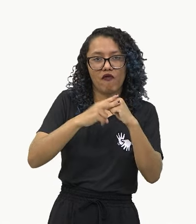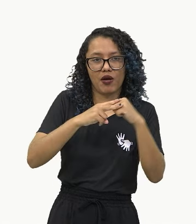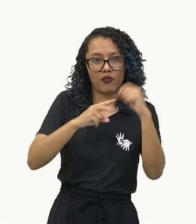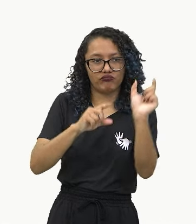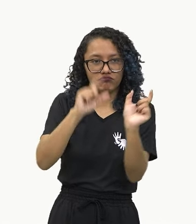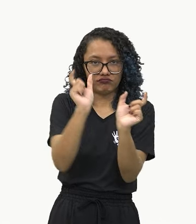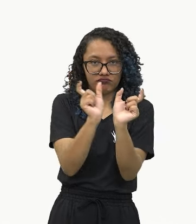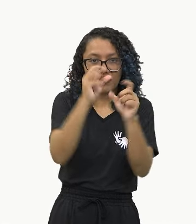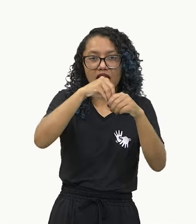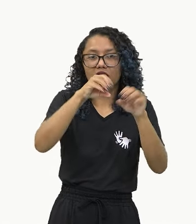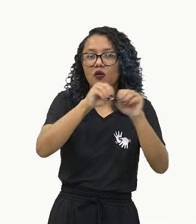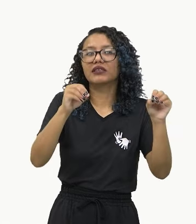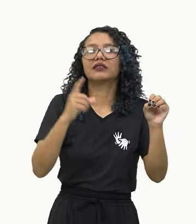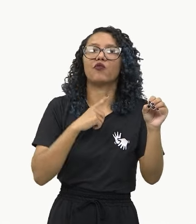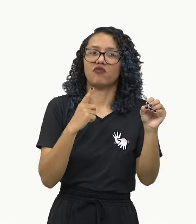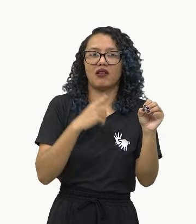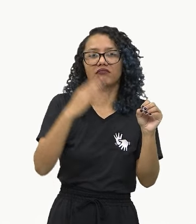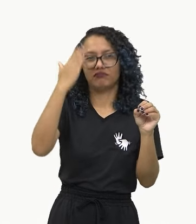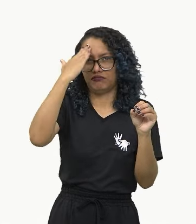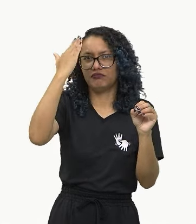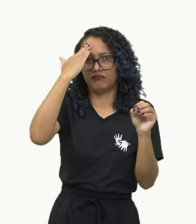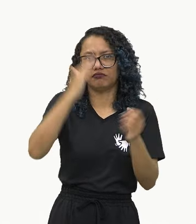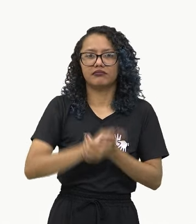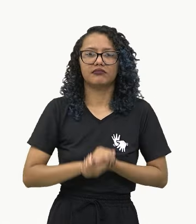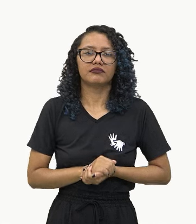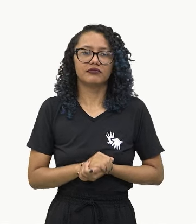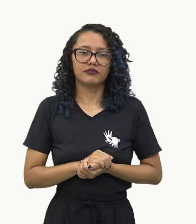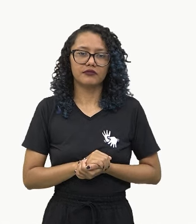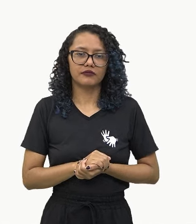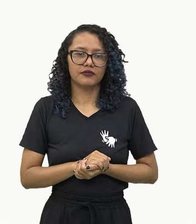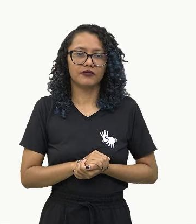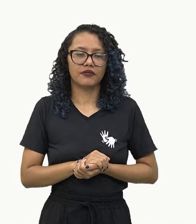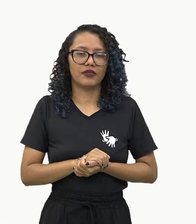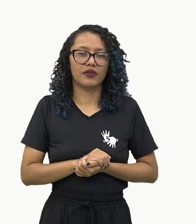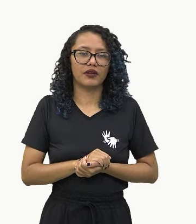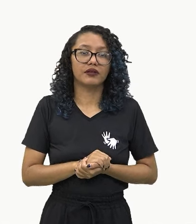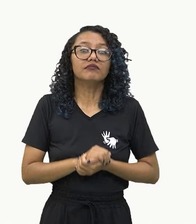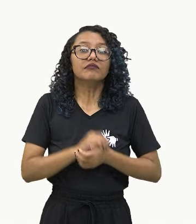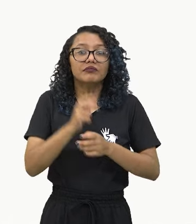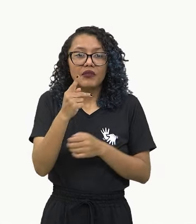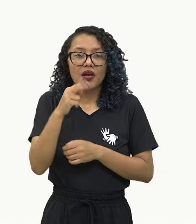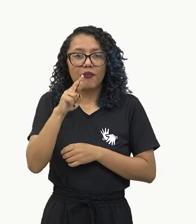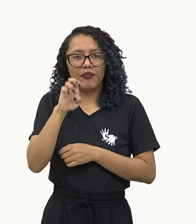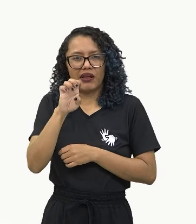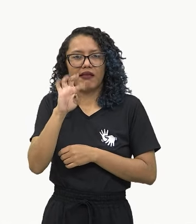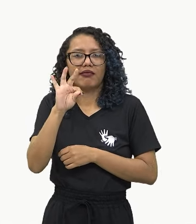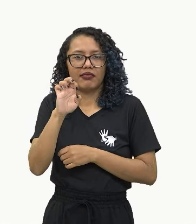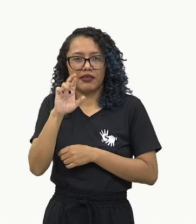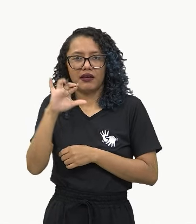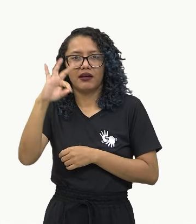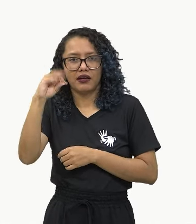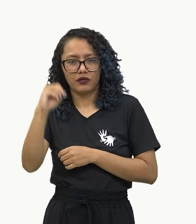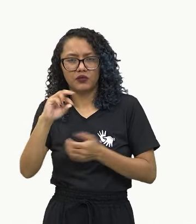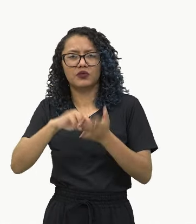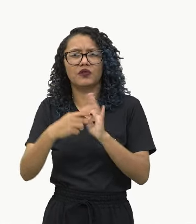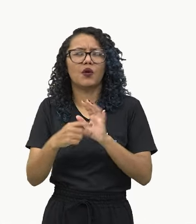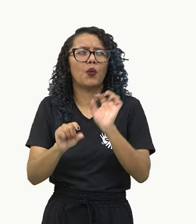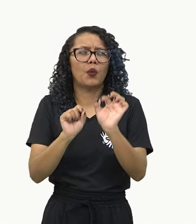verbos, né? E aí, apesar do nome pretérito, a gente está falando de um passado, mas um passado